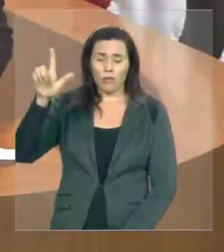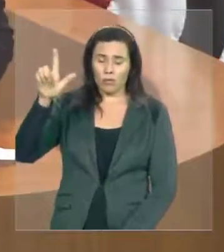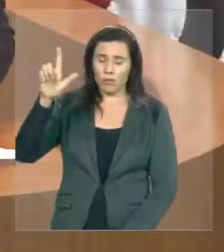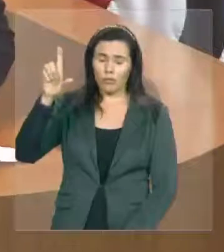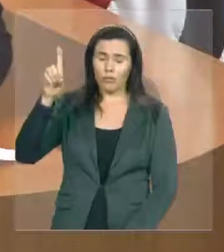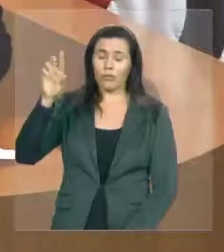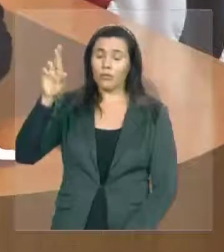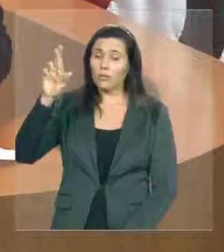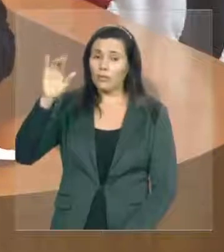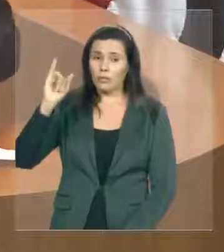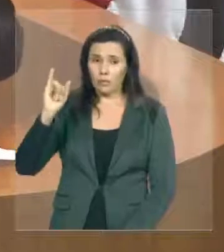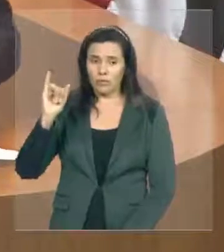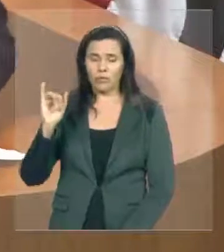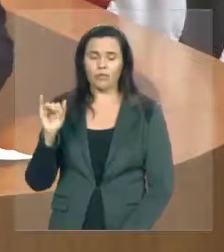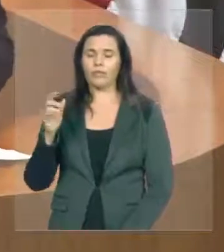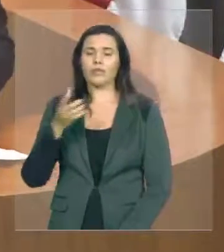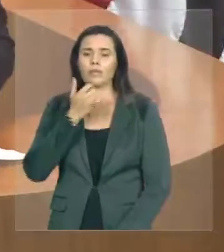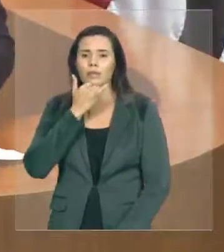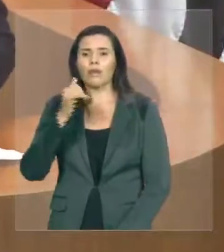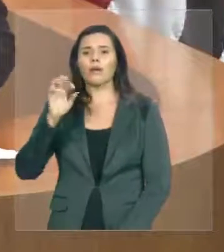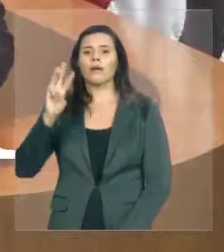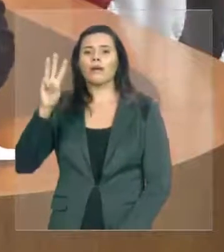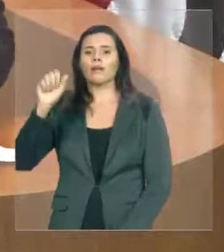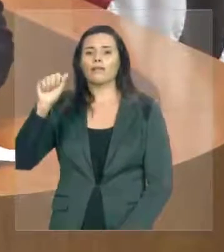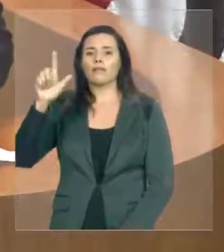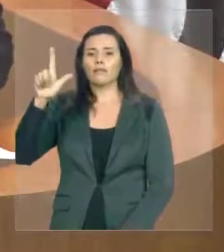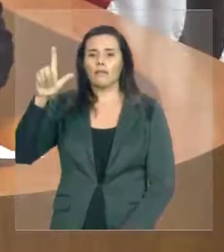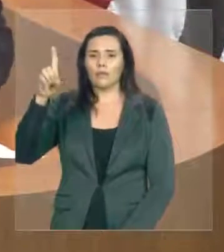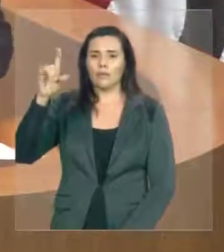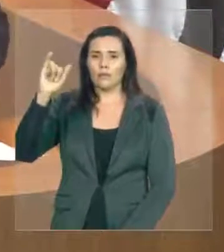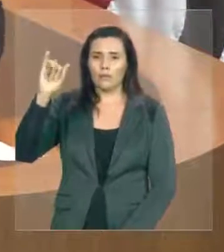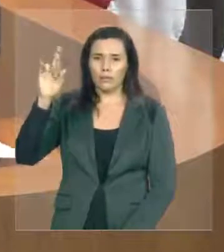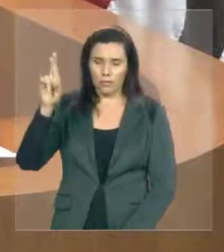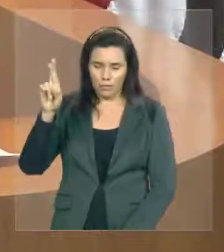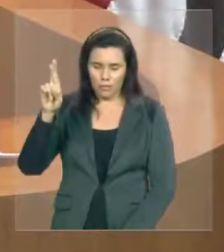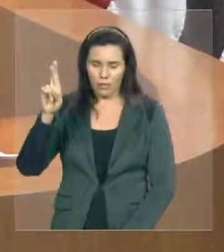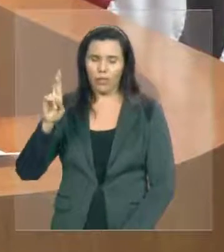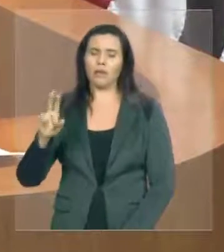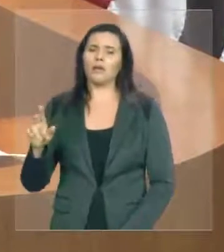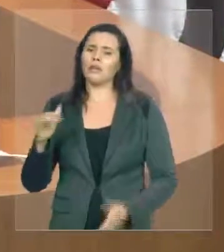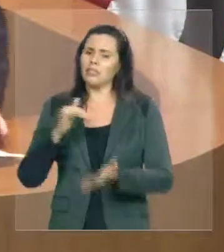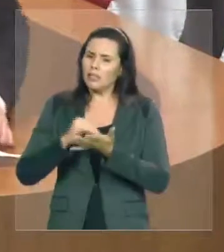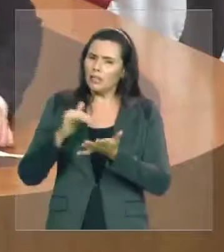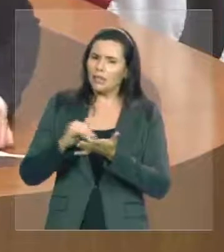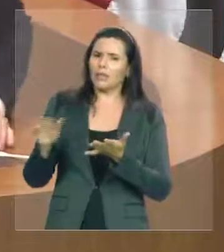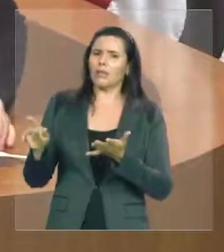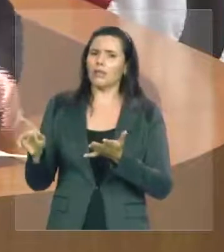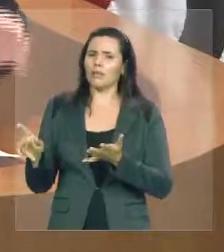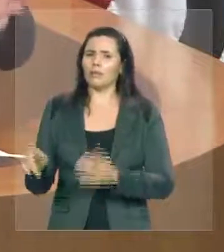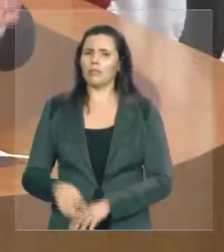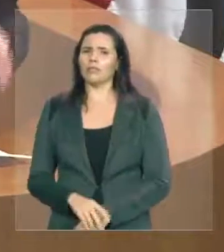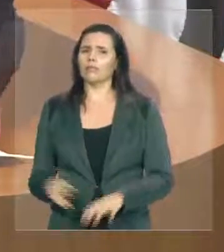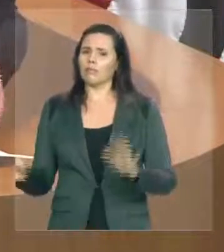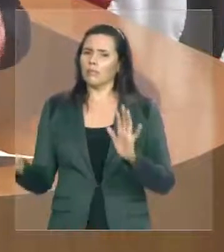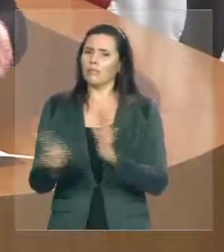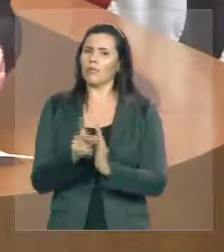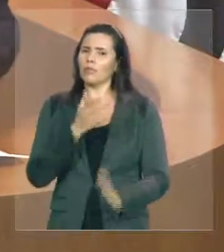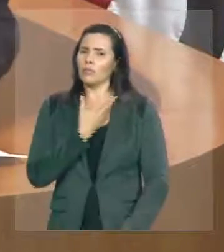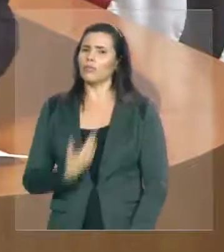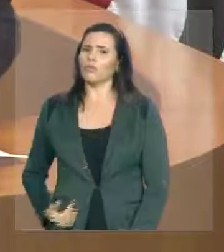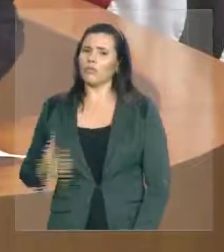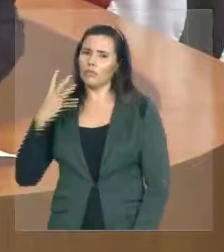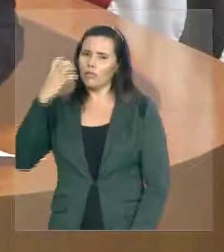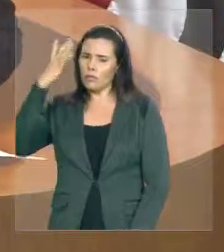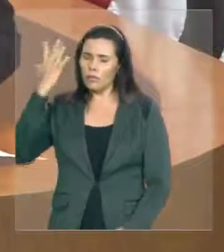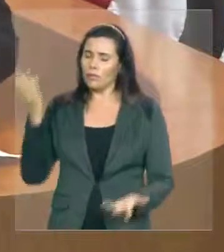esses registros, porque são necessários para que não passe a impressão errada. As posições do governador são